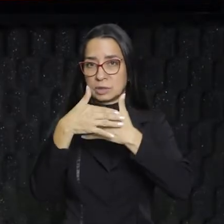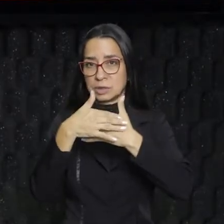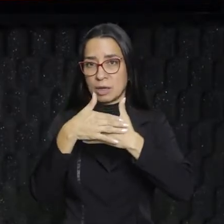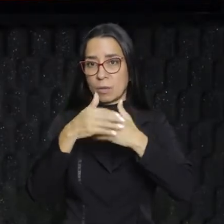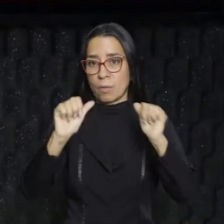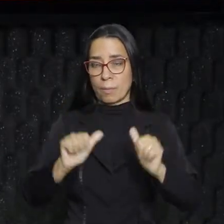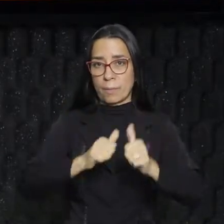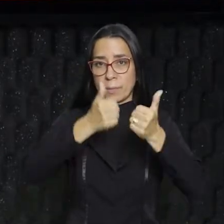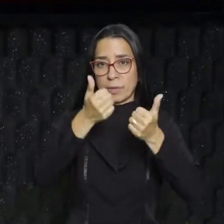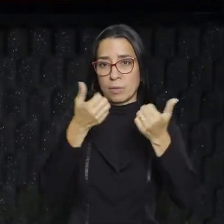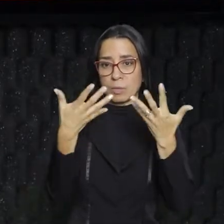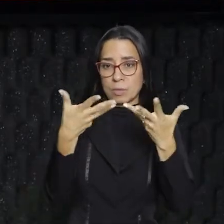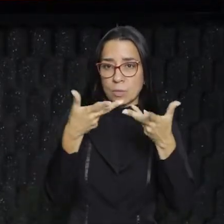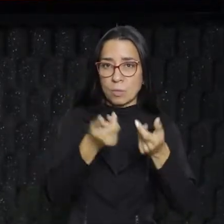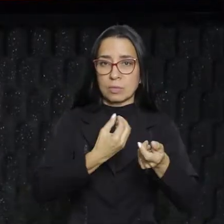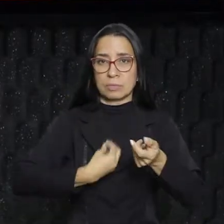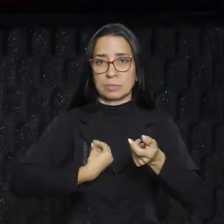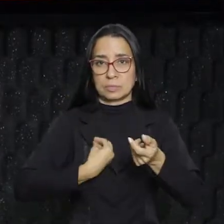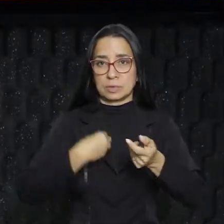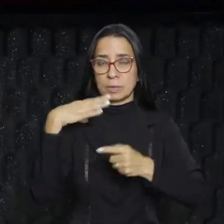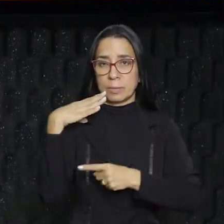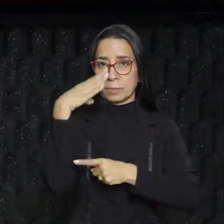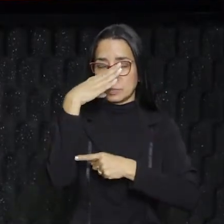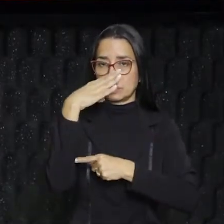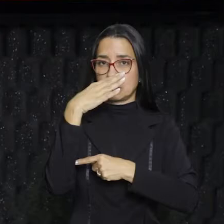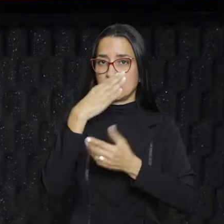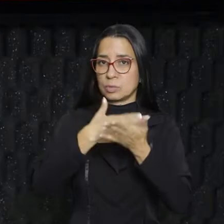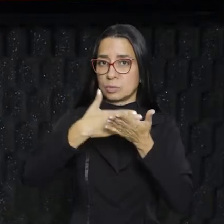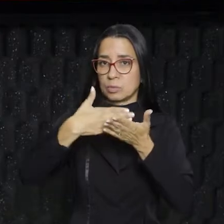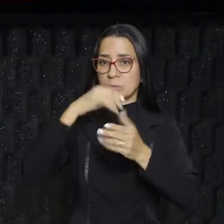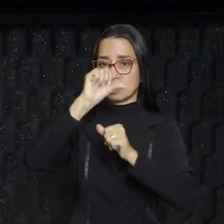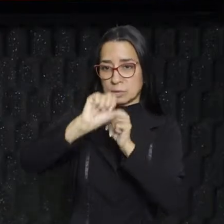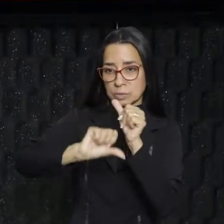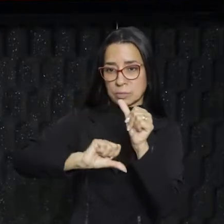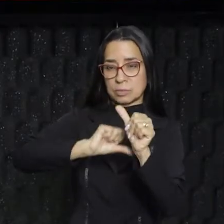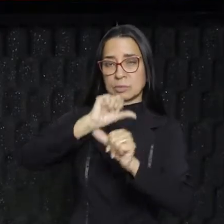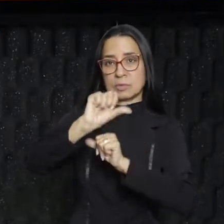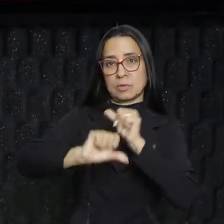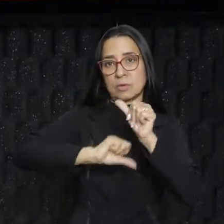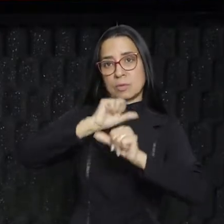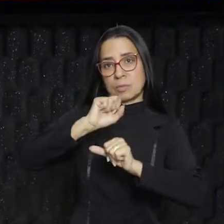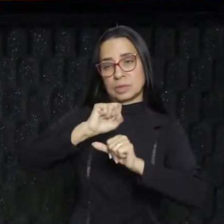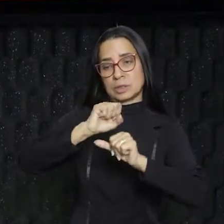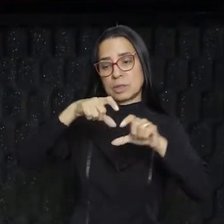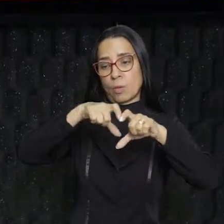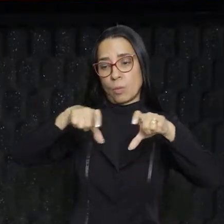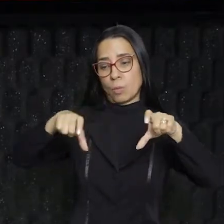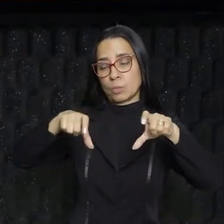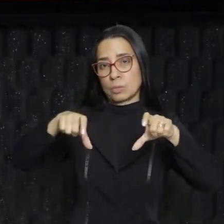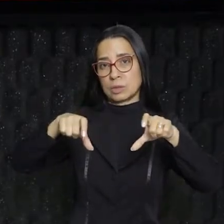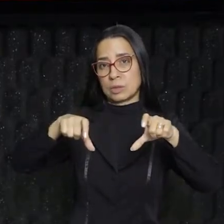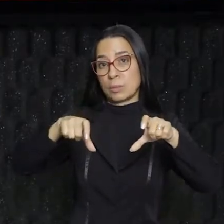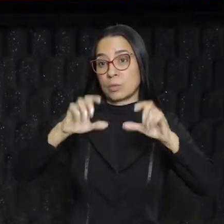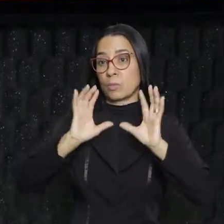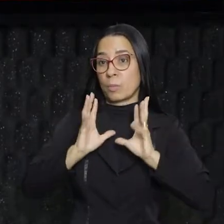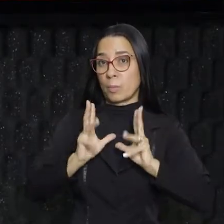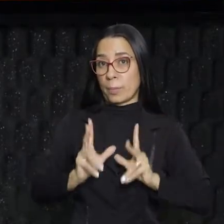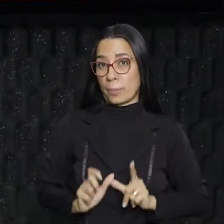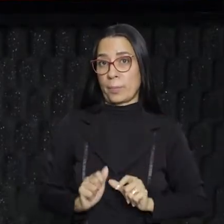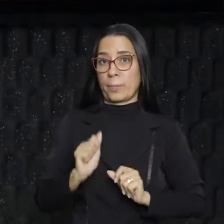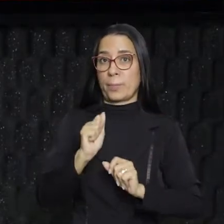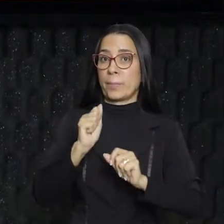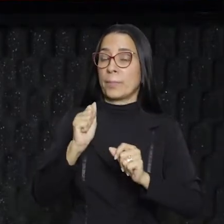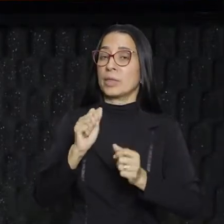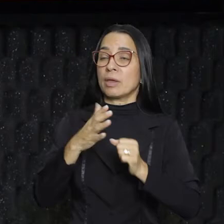vida, principalmente a partir da evolução do saneamento básico, da medicina preventiva, nós temos